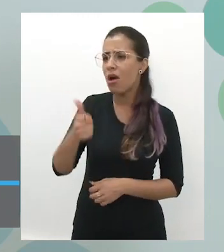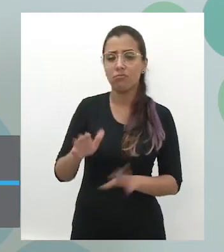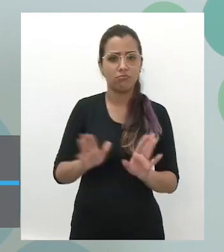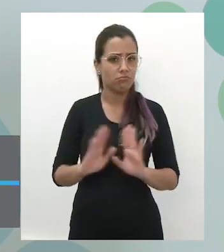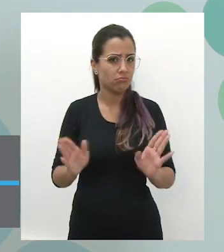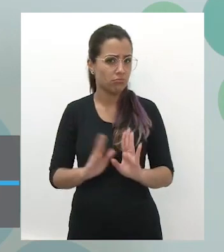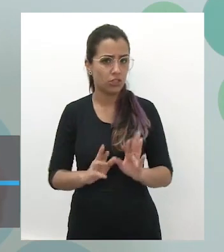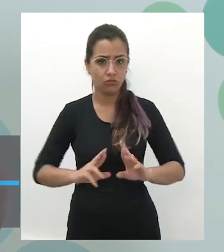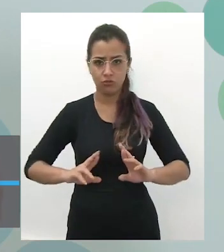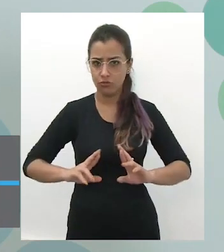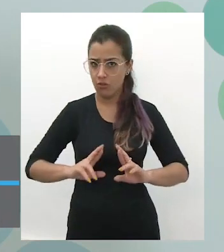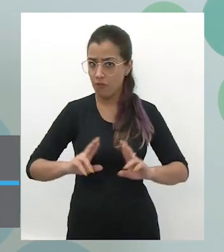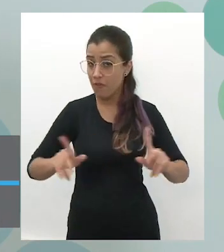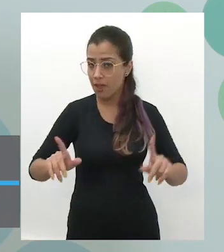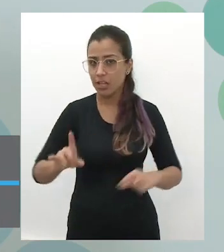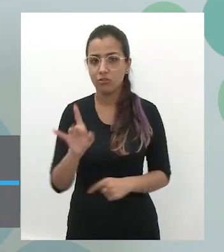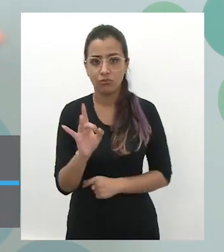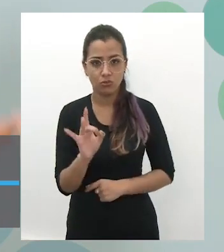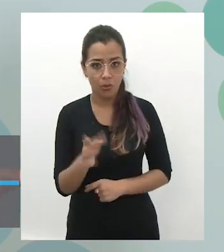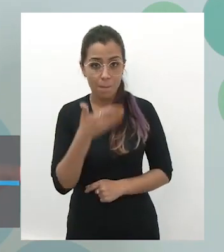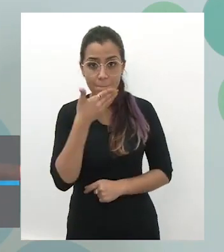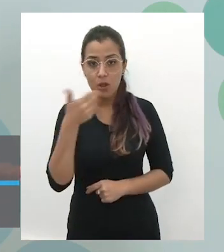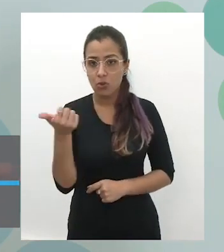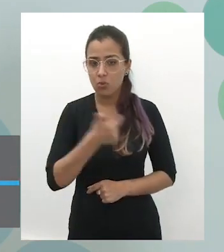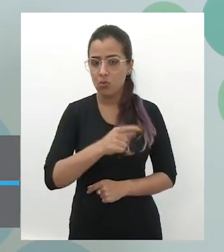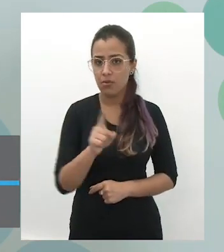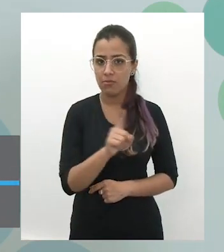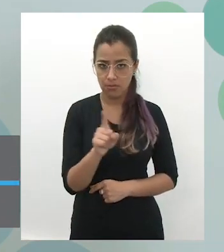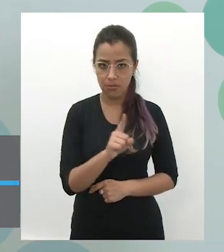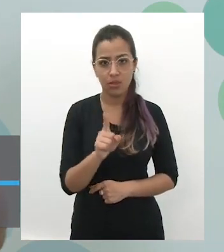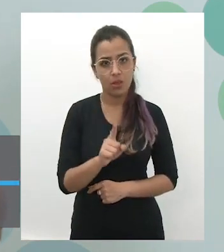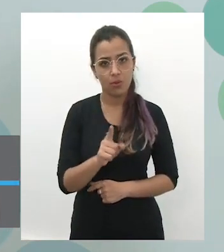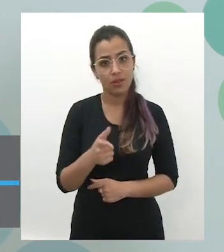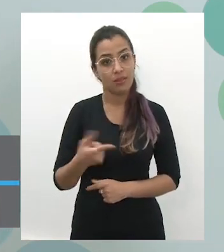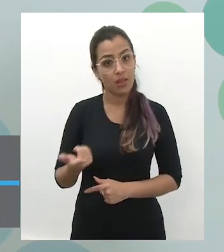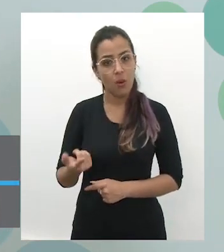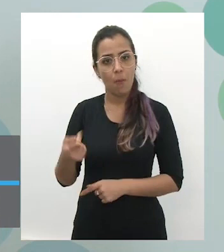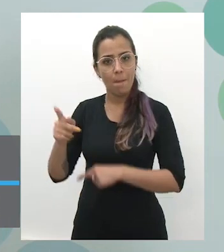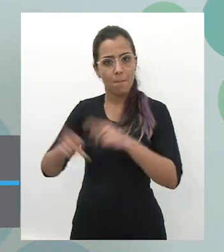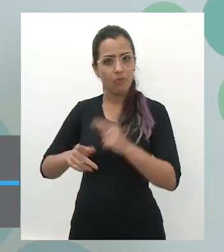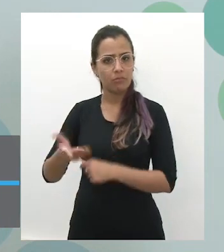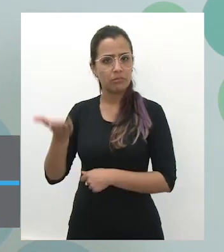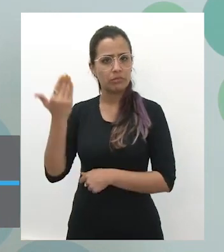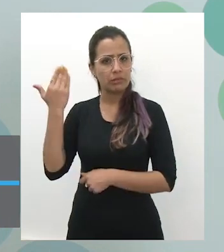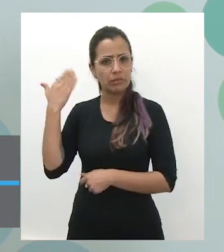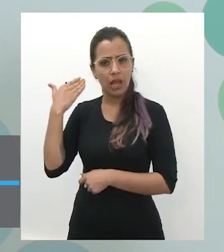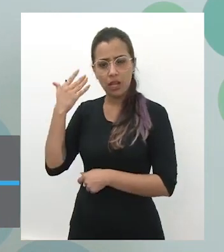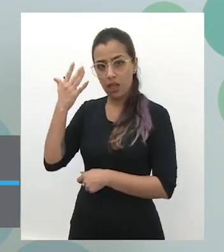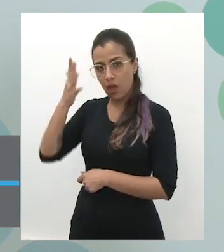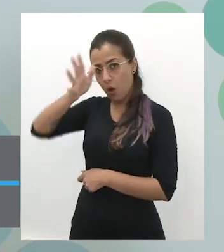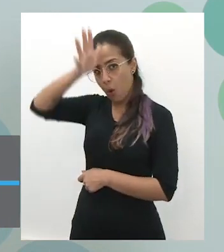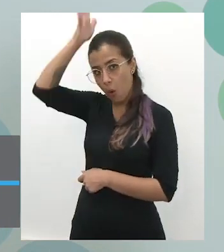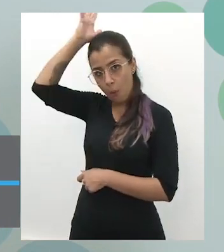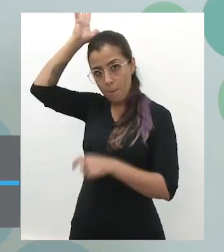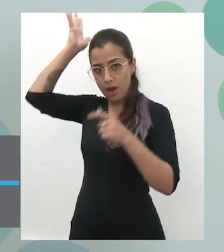melhor. Existem formas diferentes. Então, para aqueles povos lá em Roma Antiga, para eles, qual